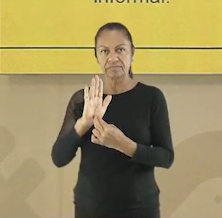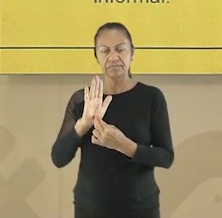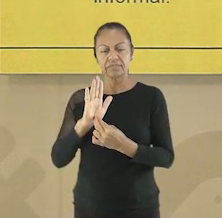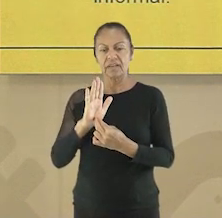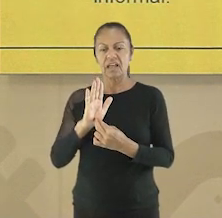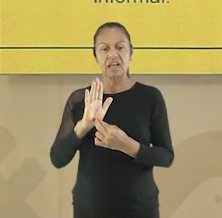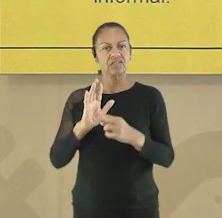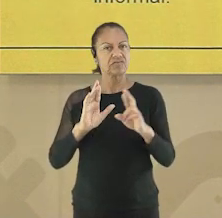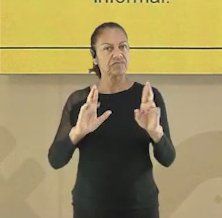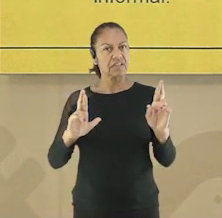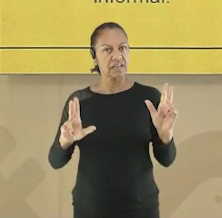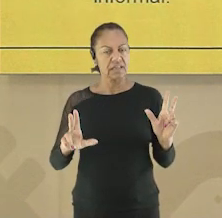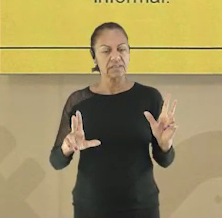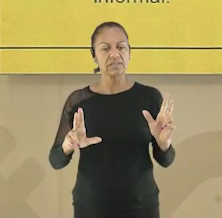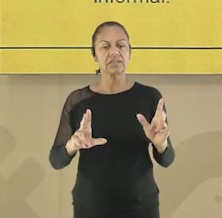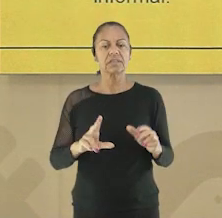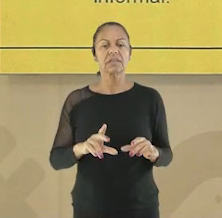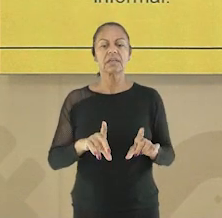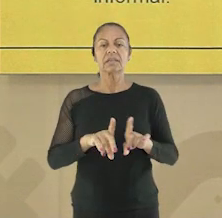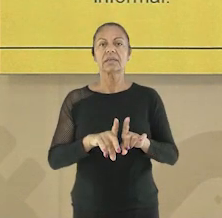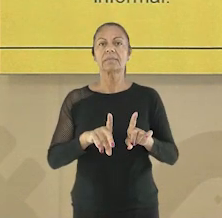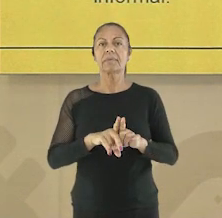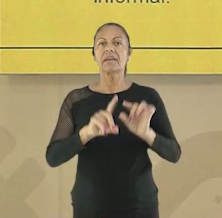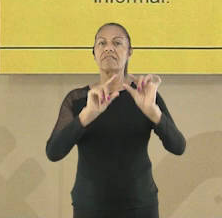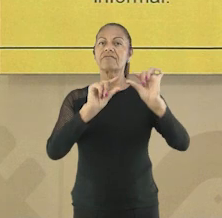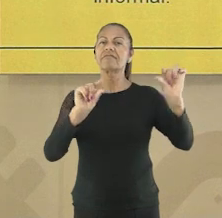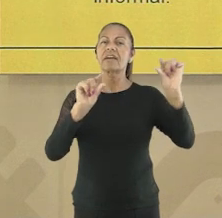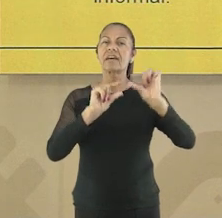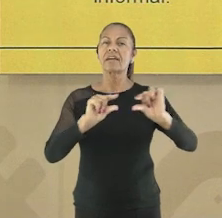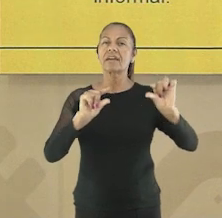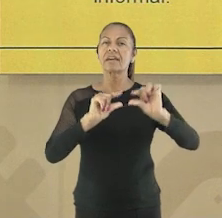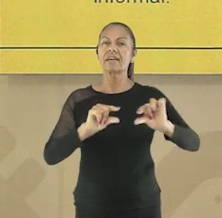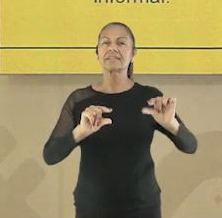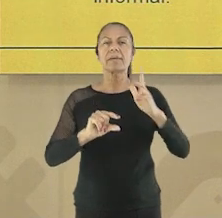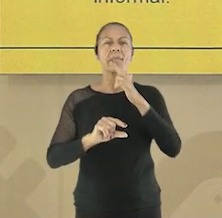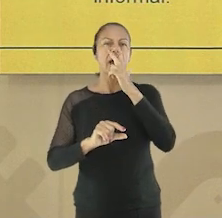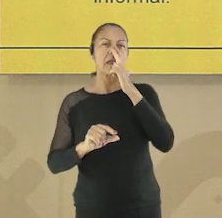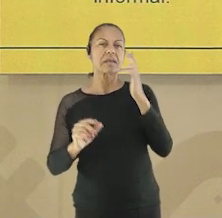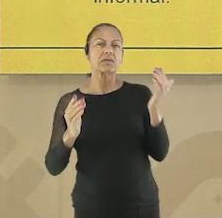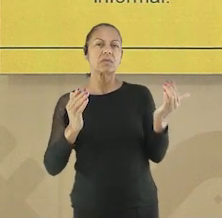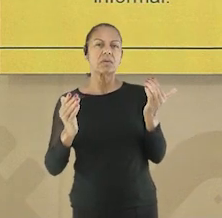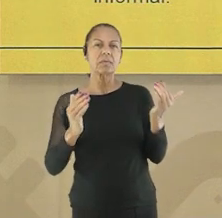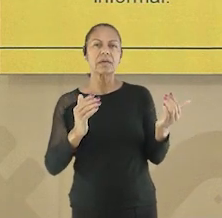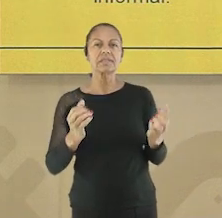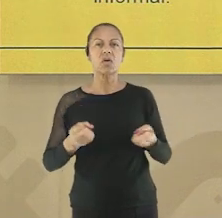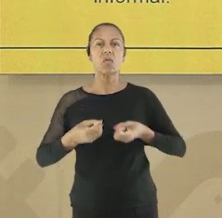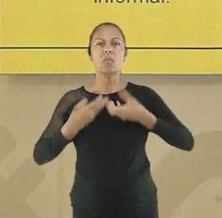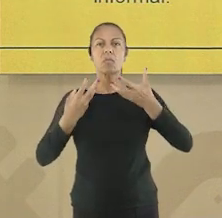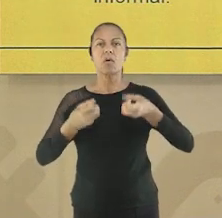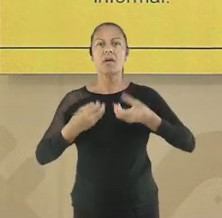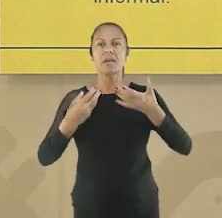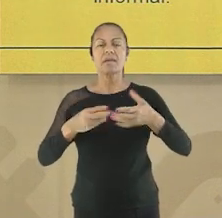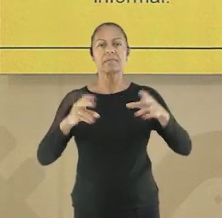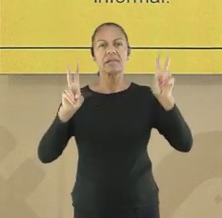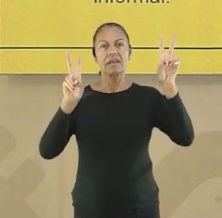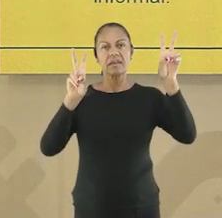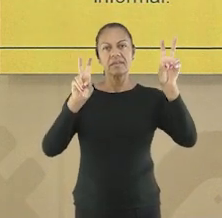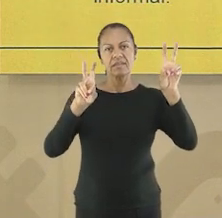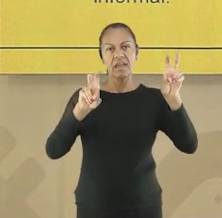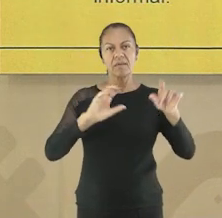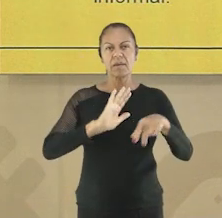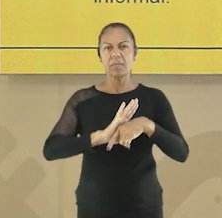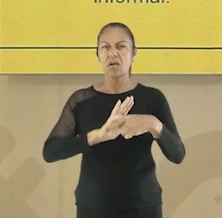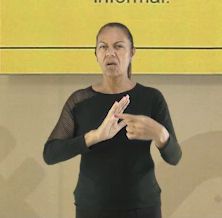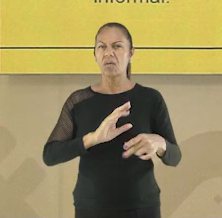que não segue nenhuma regra da literatura tradicional. O gênero literário ele é escrito em versos. É como se